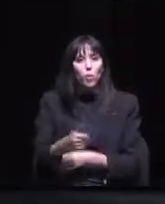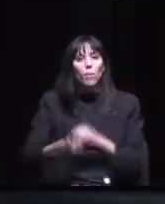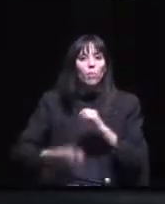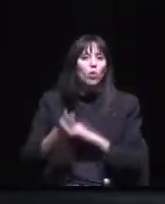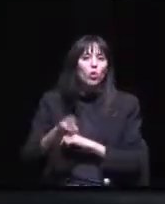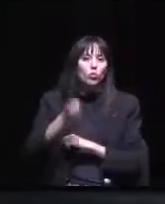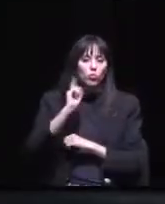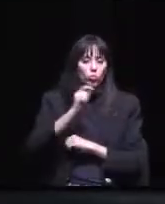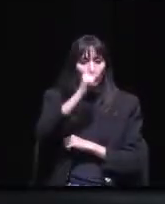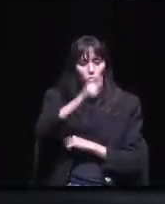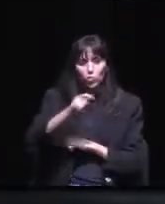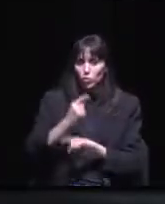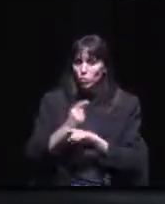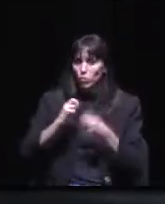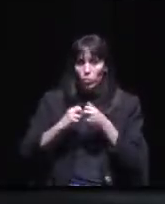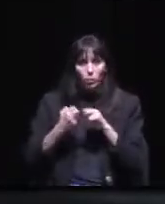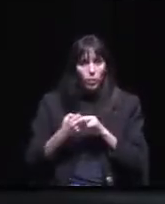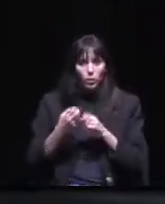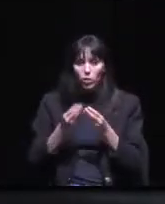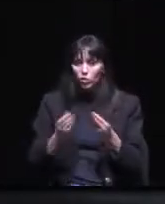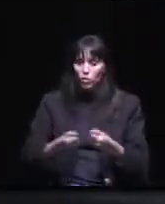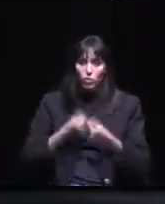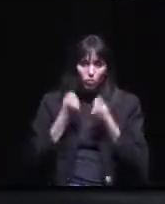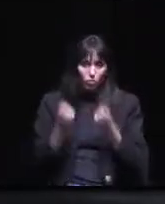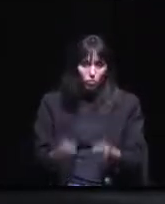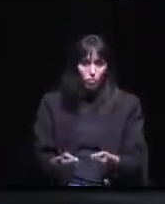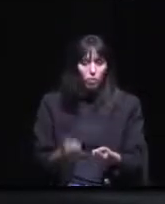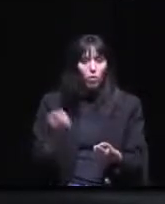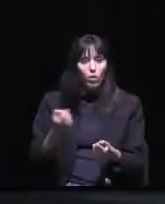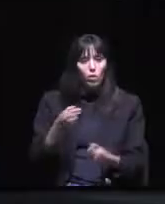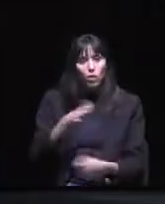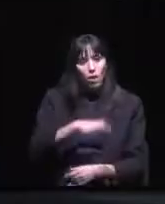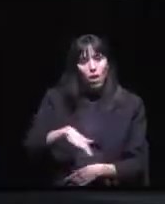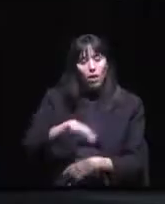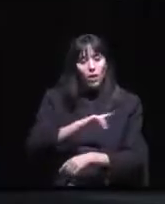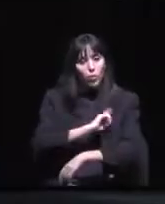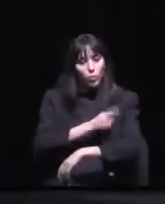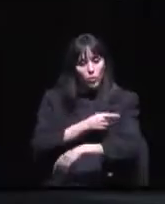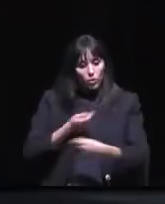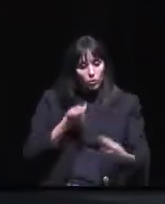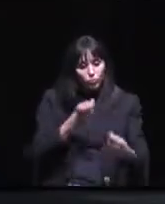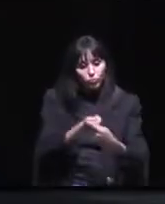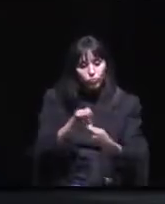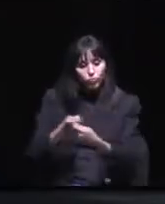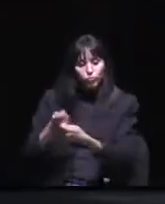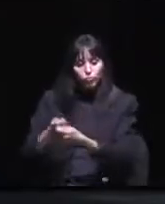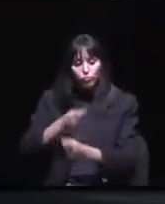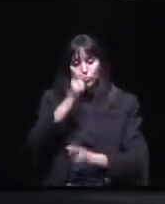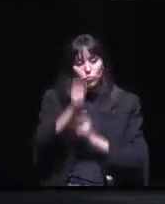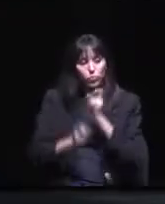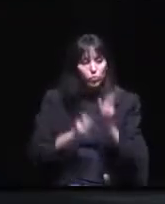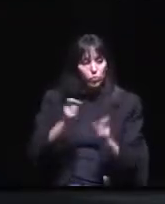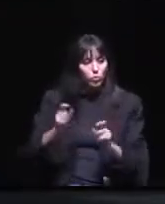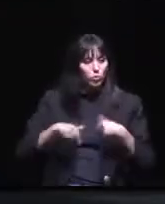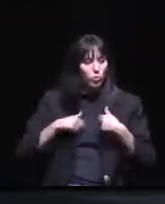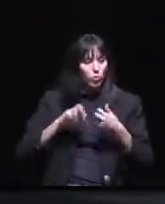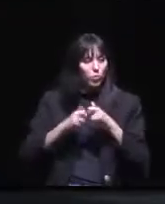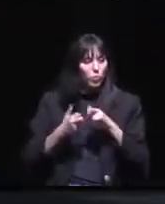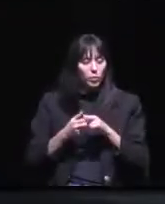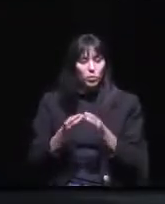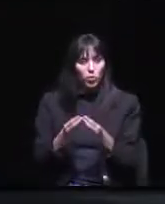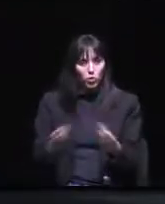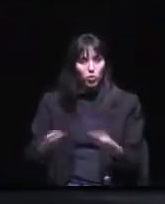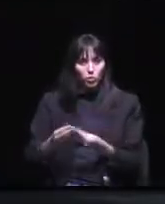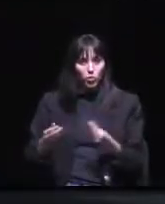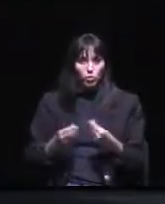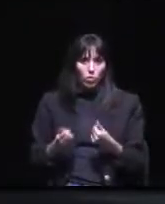resolver. Tem, aliás, havido uma incapacidade para colocar o poder local ao serviço da população e da resolução dos seus problemas